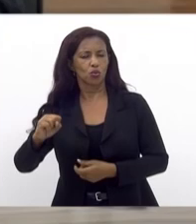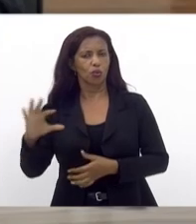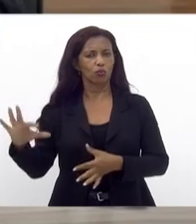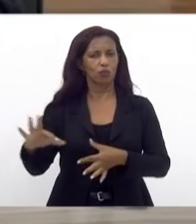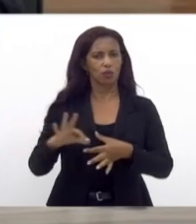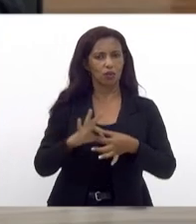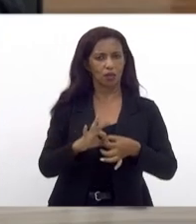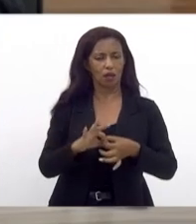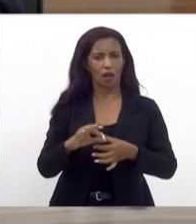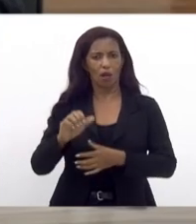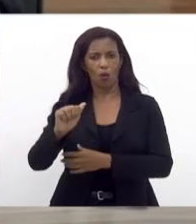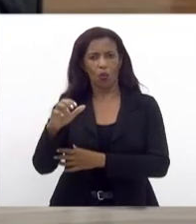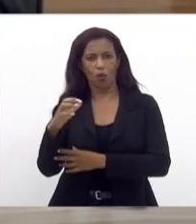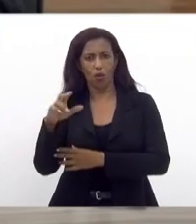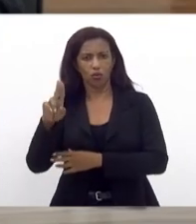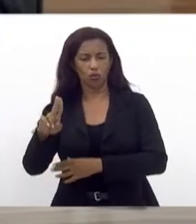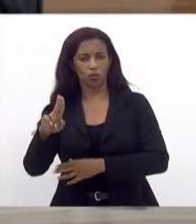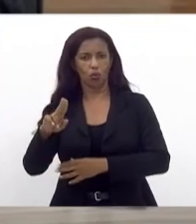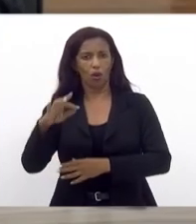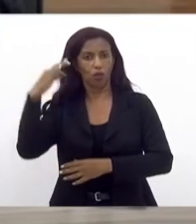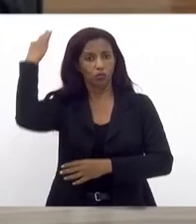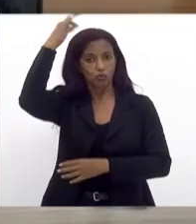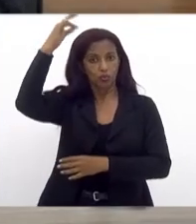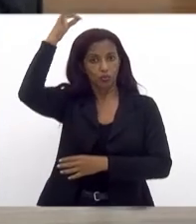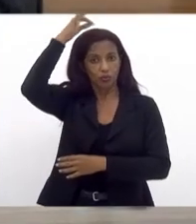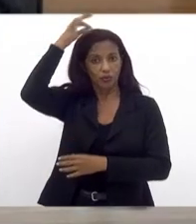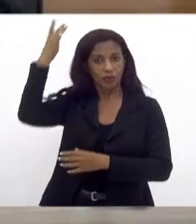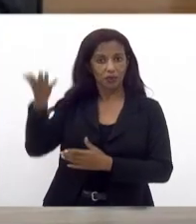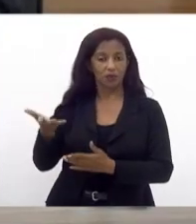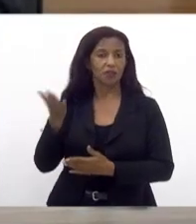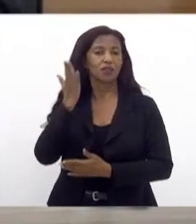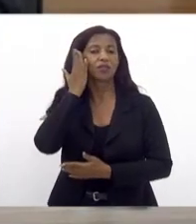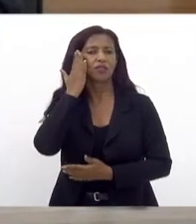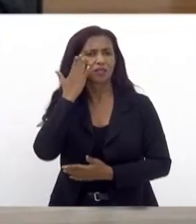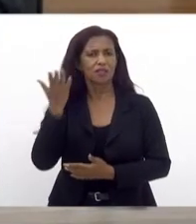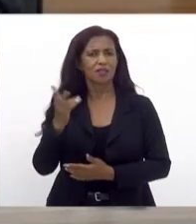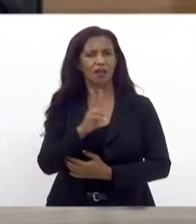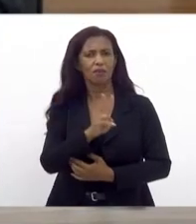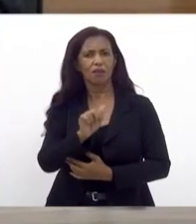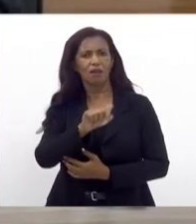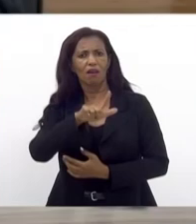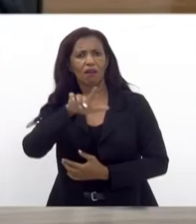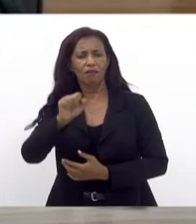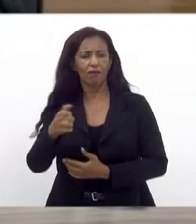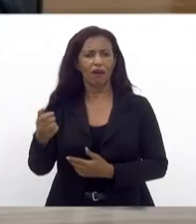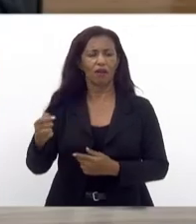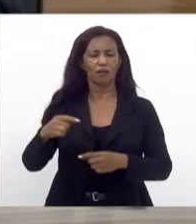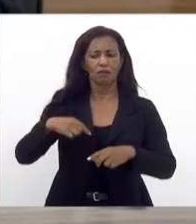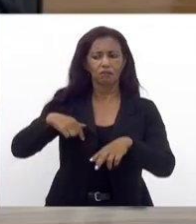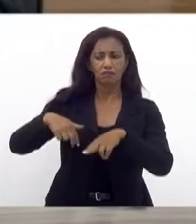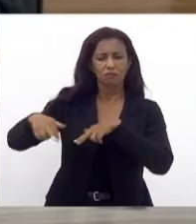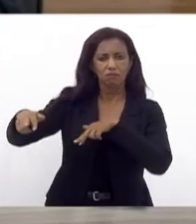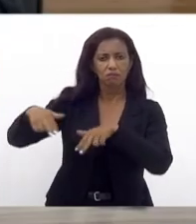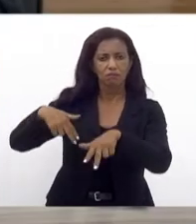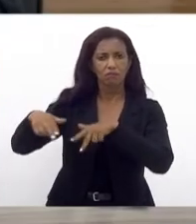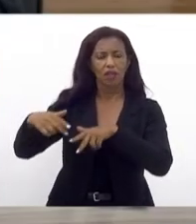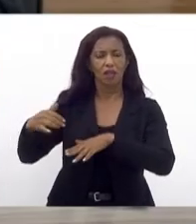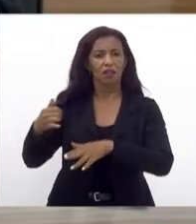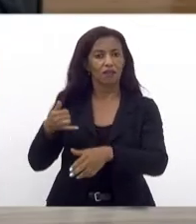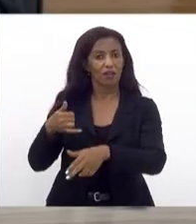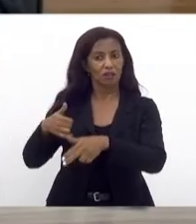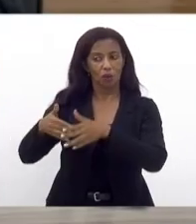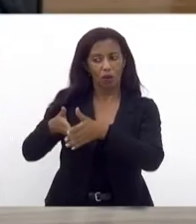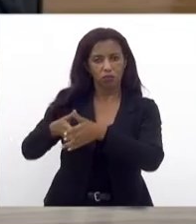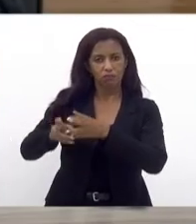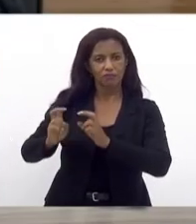interligar o Porto do Açu ao Espírito Santo, e a gente sabe que a Vale, através da sua ferrovia,